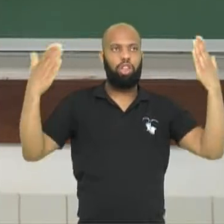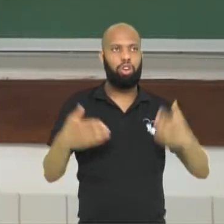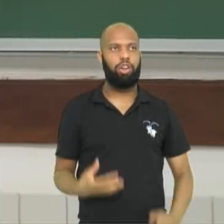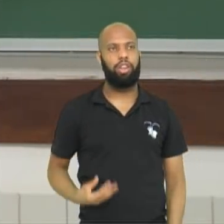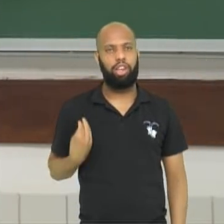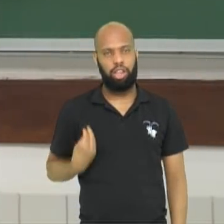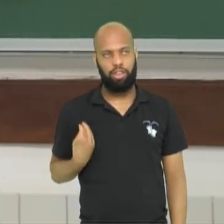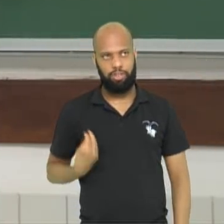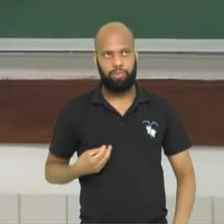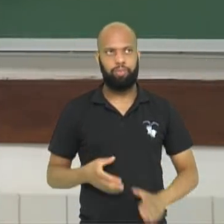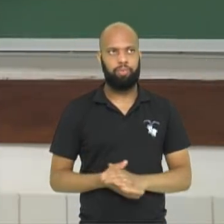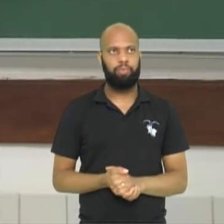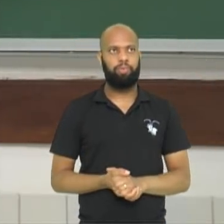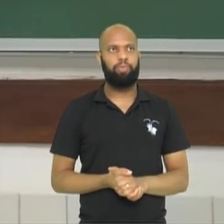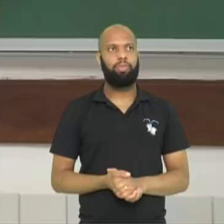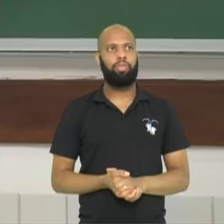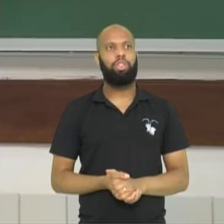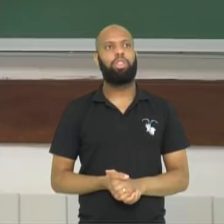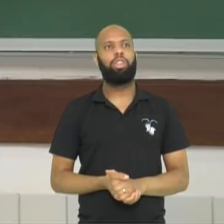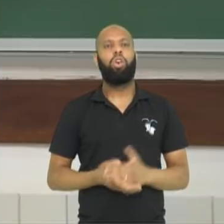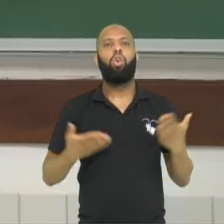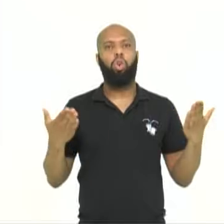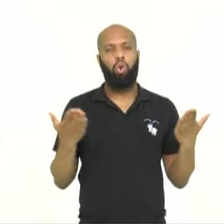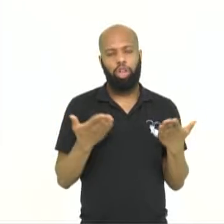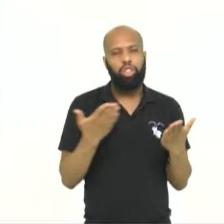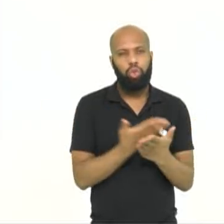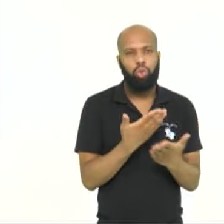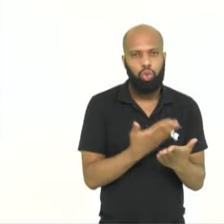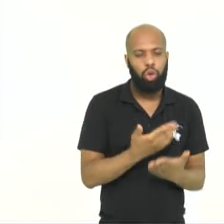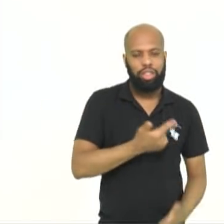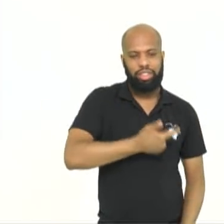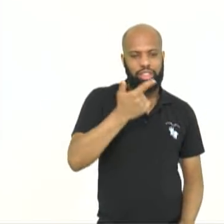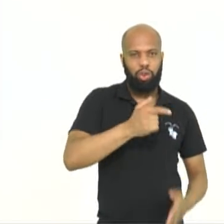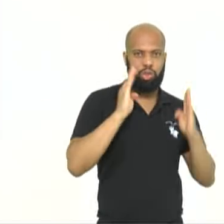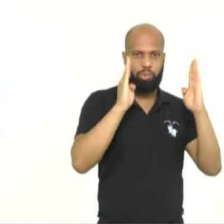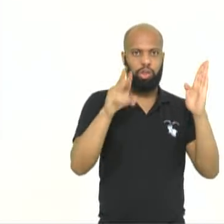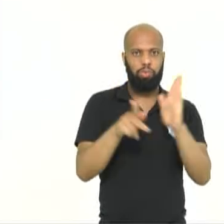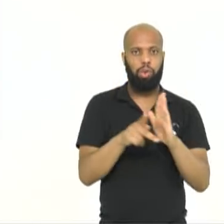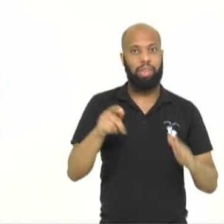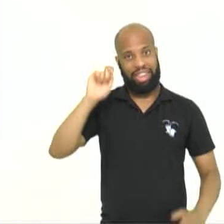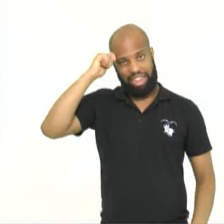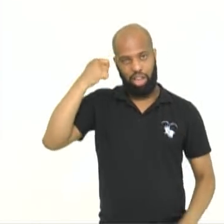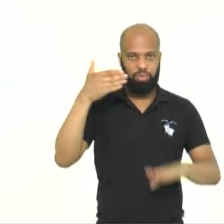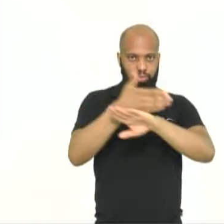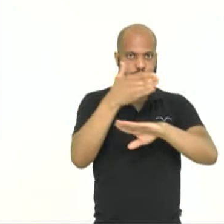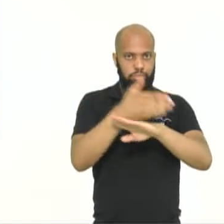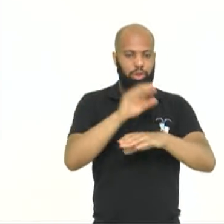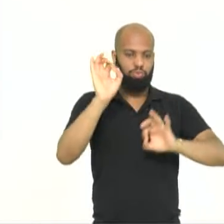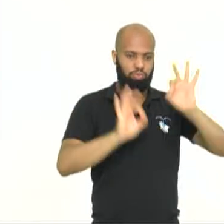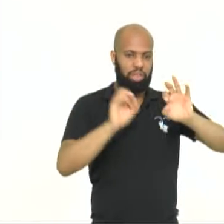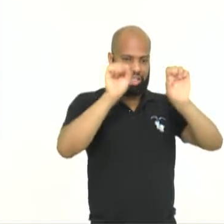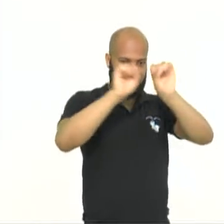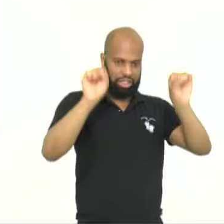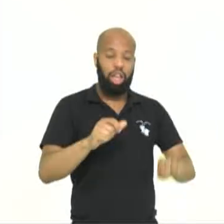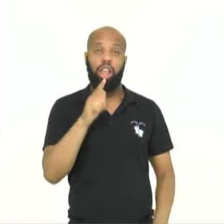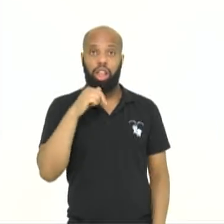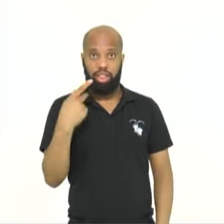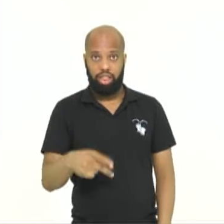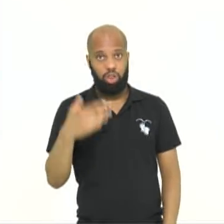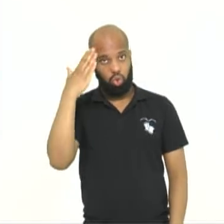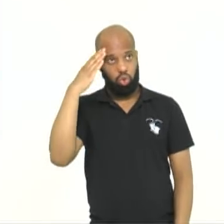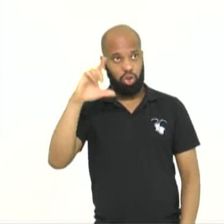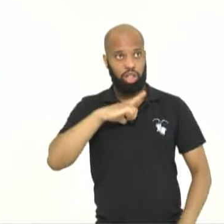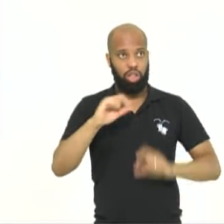vivendo aí no nosso planeta. Então fizemos a parte 2 aí da participação do negro no primeiro sistema de abastecimento da cidade de Curitiba,